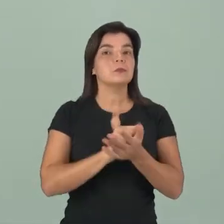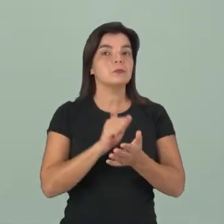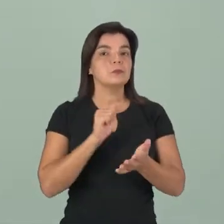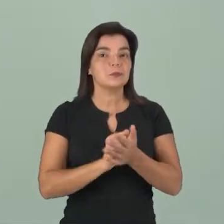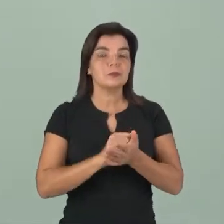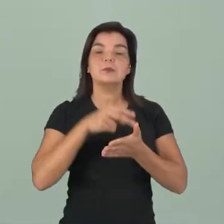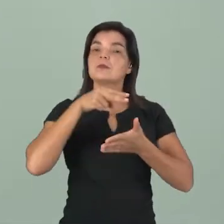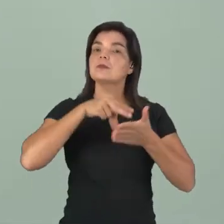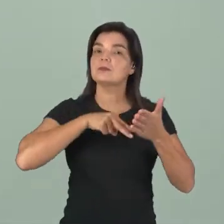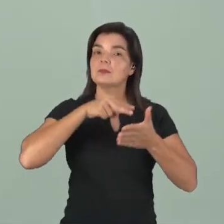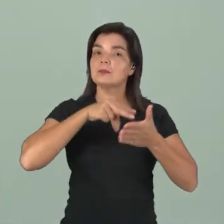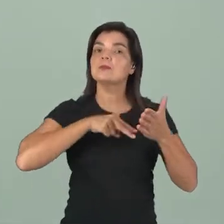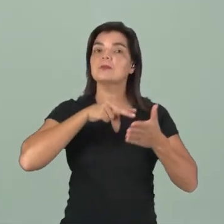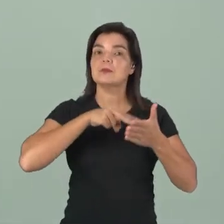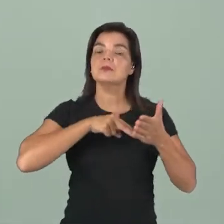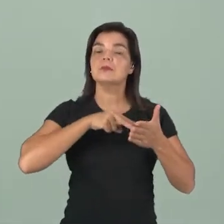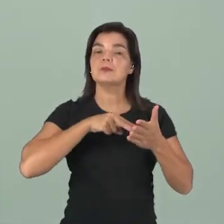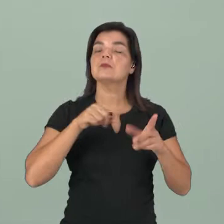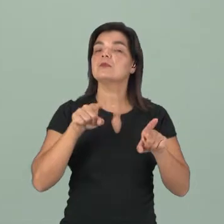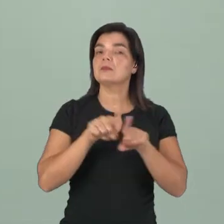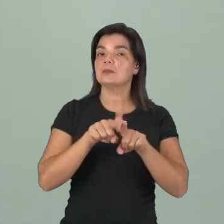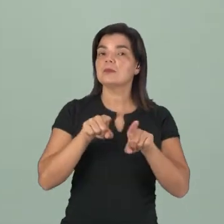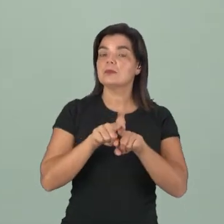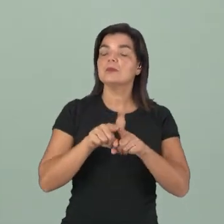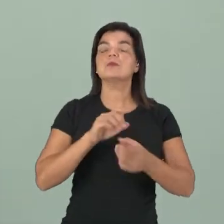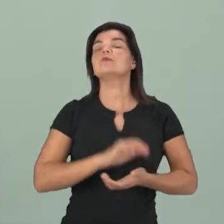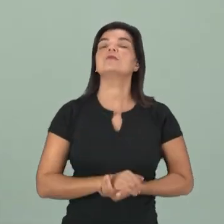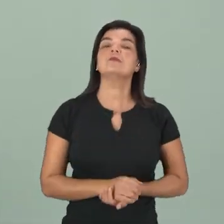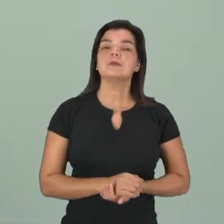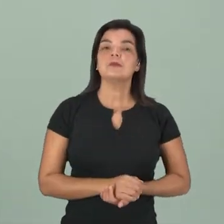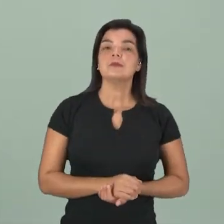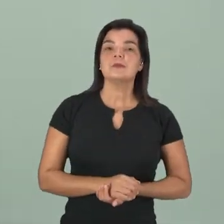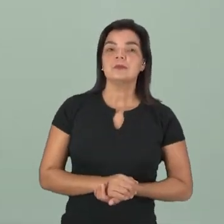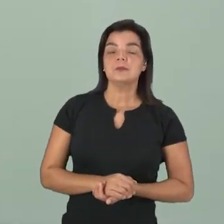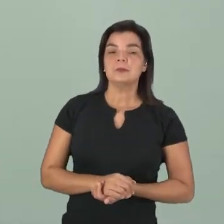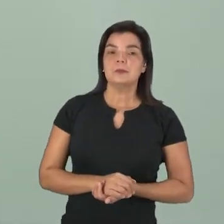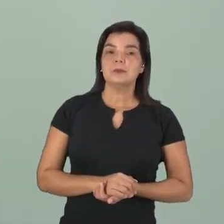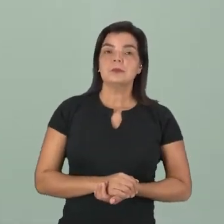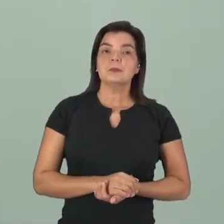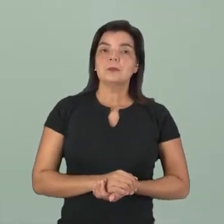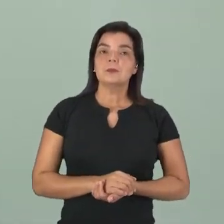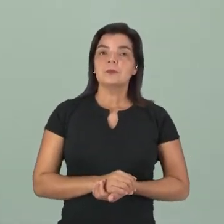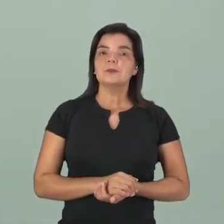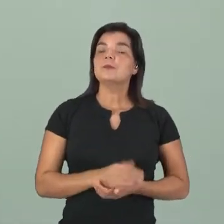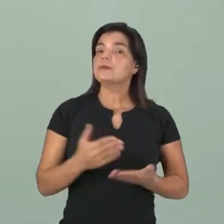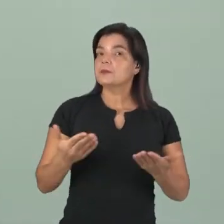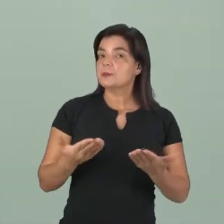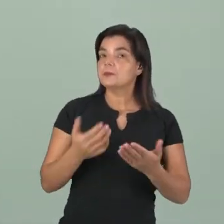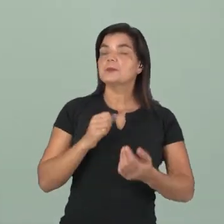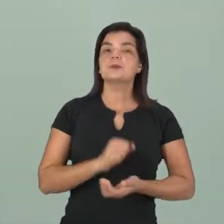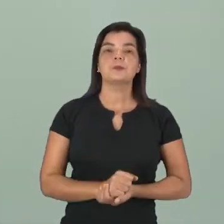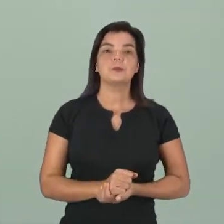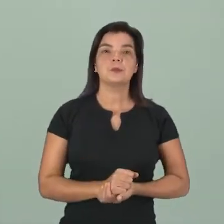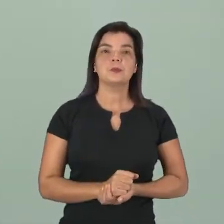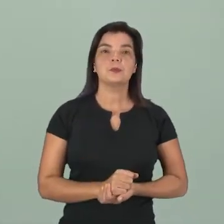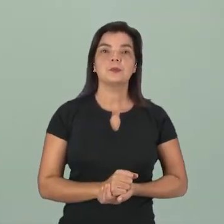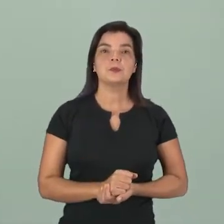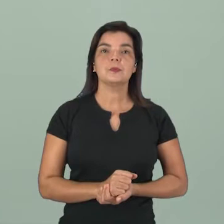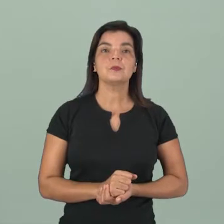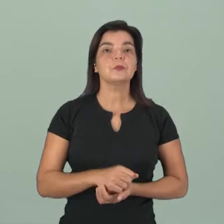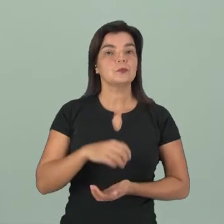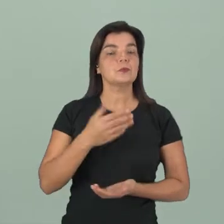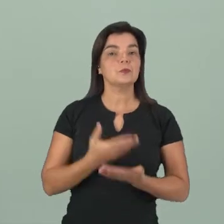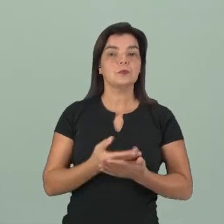escrita, né, que é o que? A produção textual e a compreensão de texto. Então, hoje nós estamos